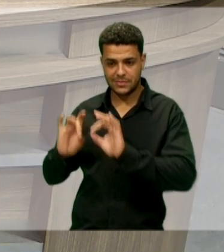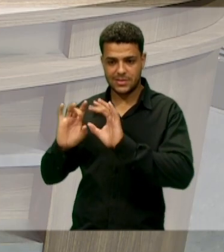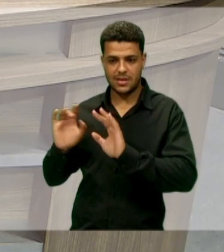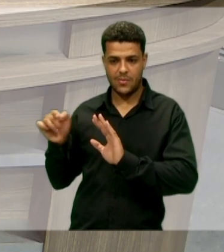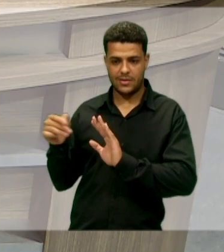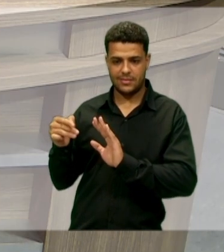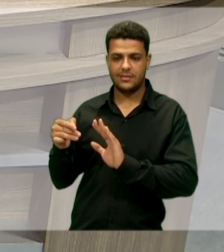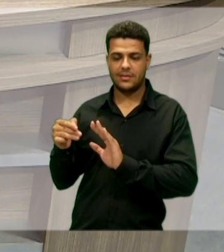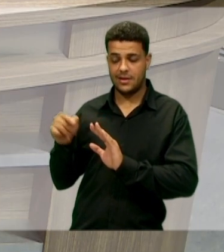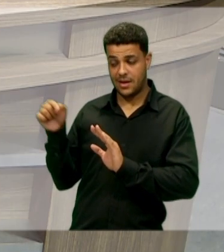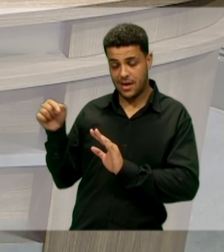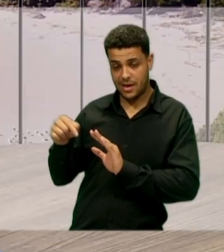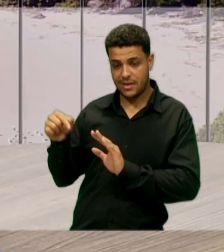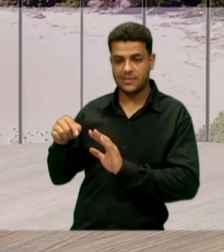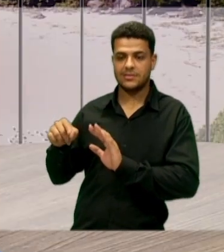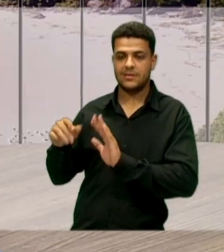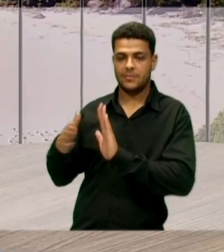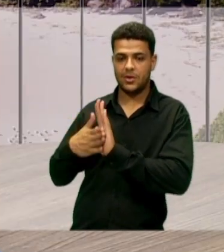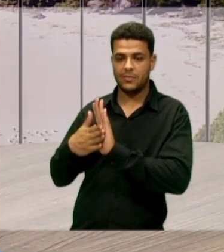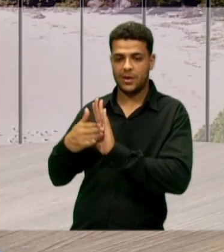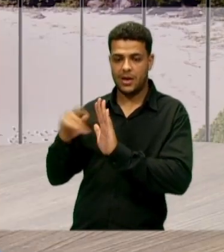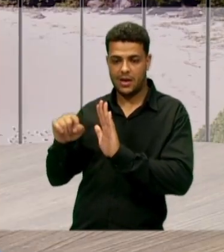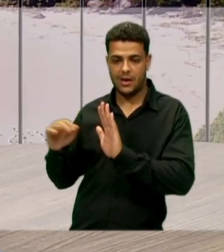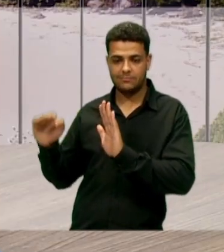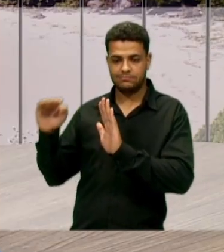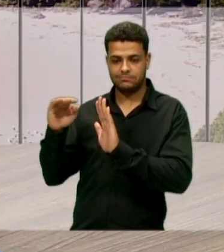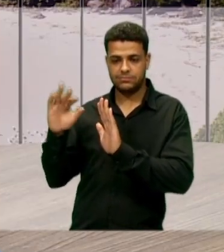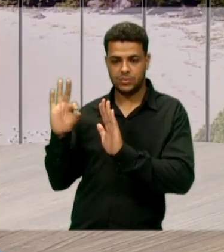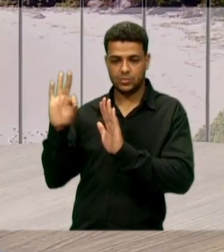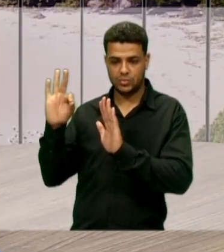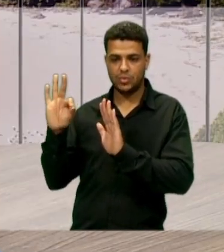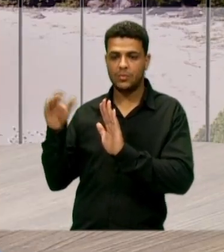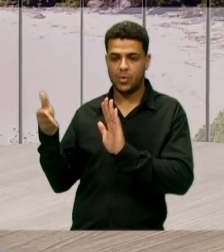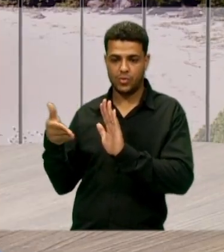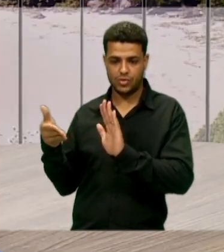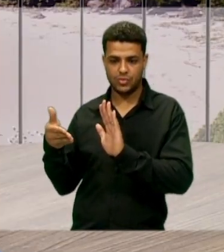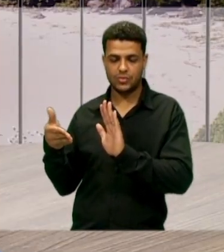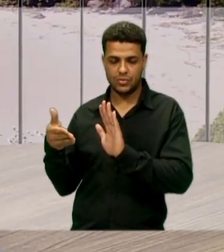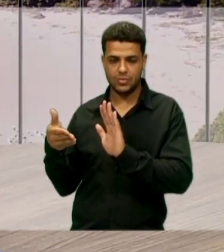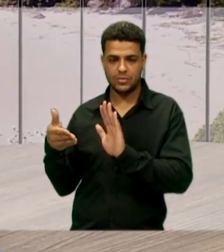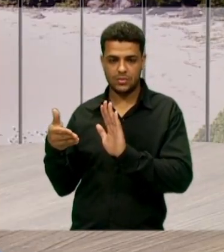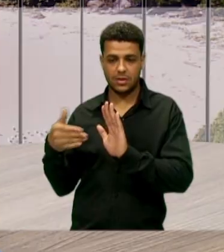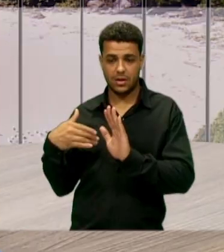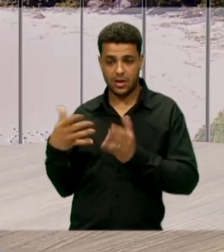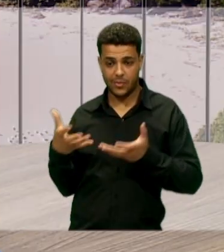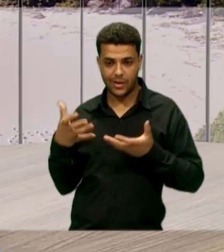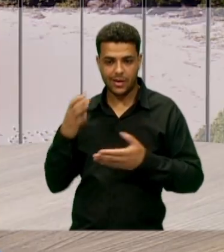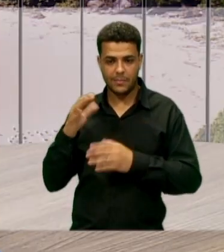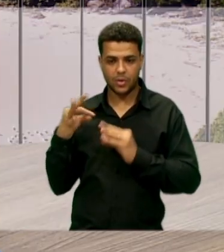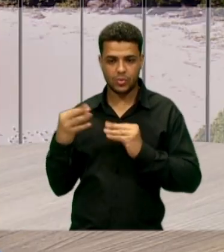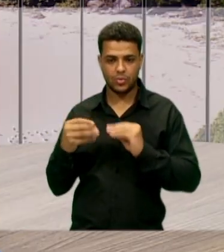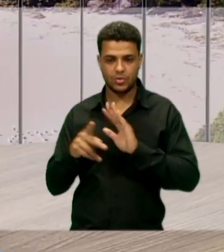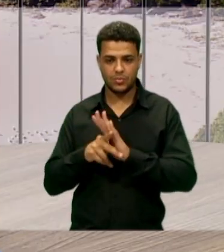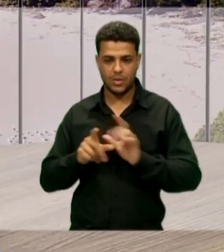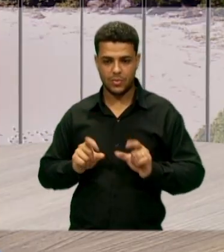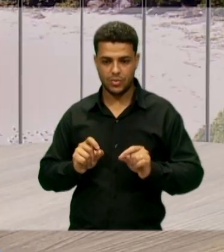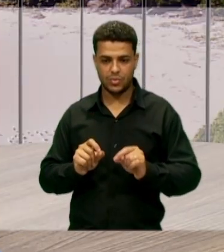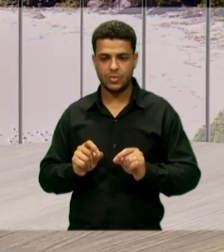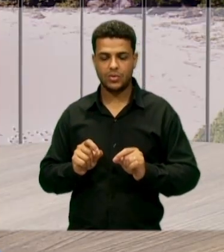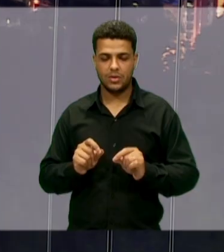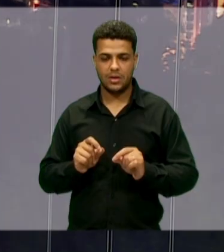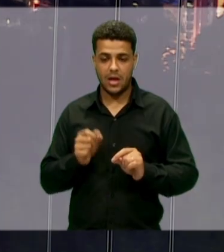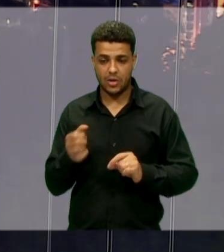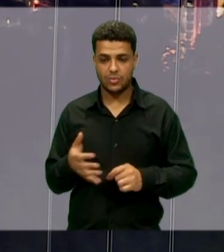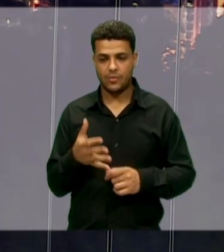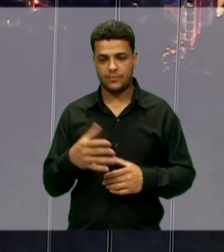esse tratamento, digamos assim, que é o padrão ouro em termos de oncologia hoje, né? O que a gente busca para todos os tumores, algo novo.